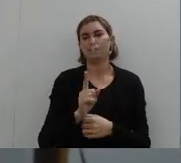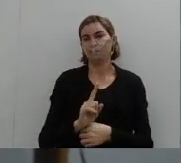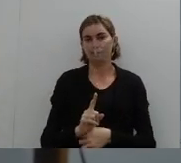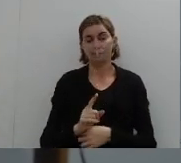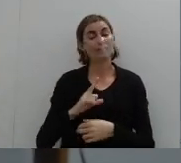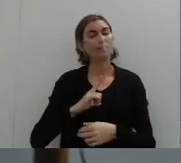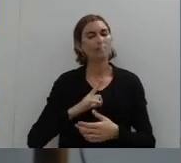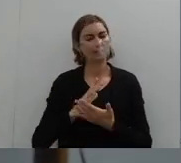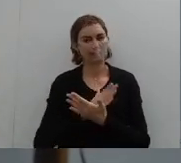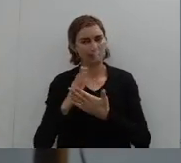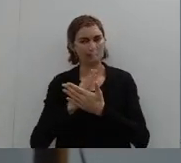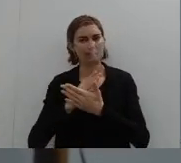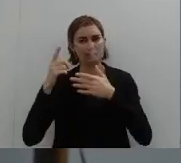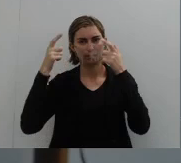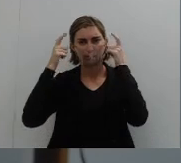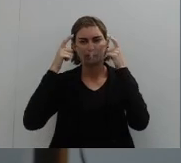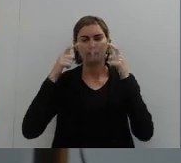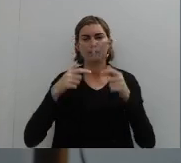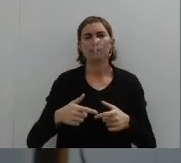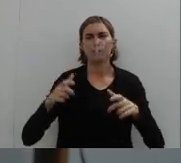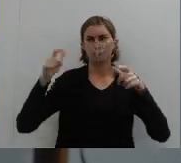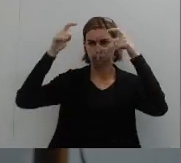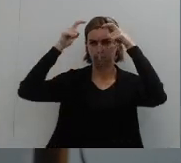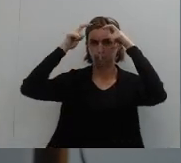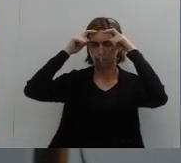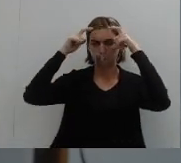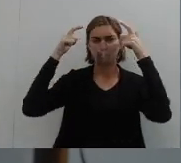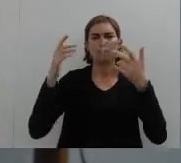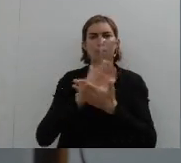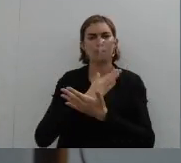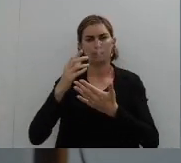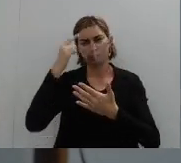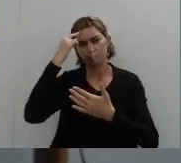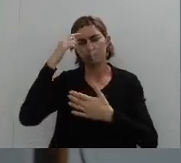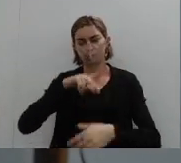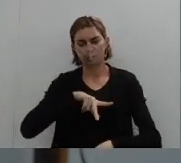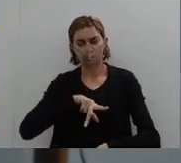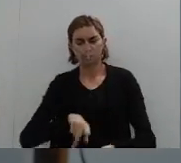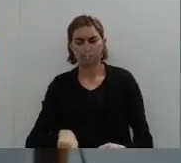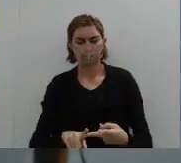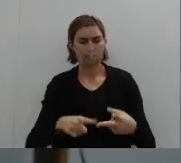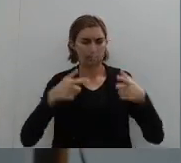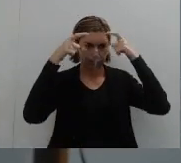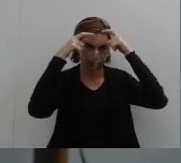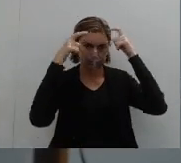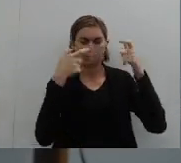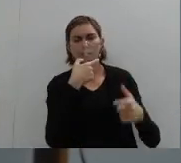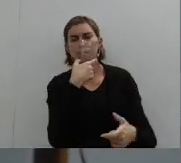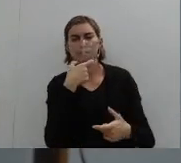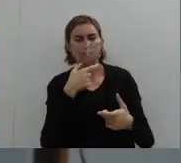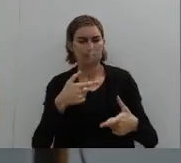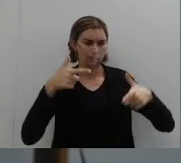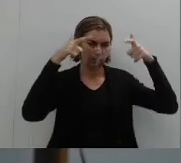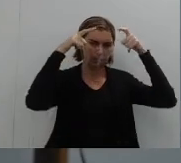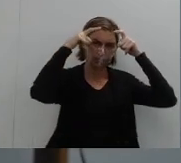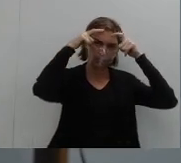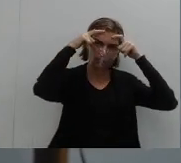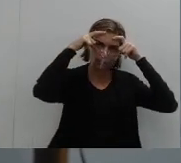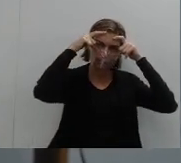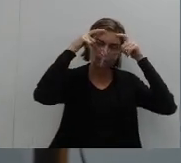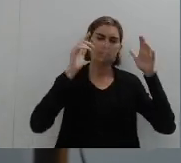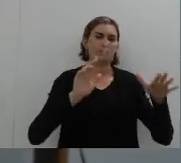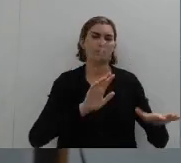Então existiam reinos, monarquias, certo? Monarquia em Portugal, monarquia na Inglaterra, monarquia